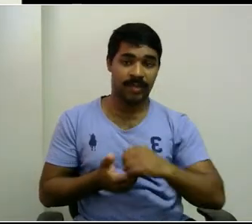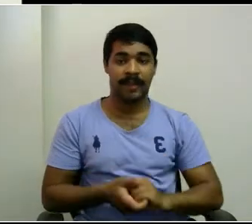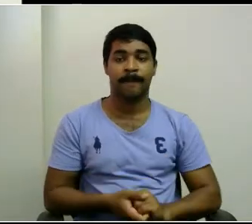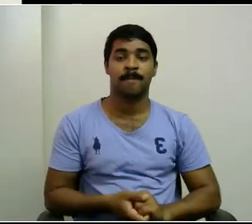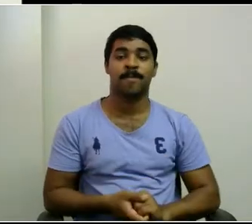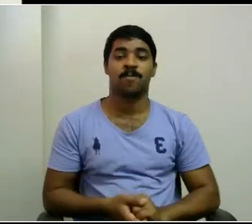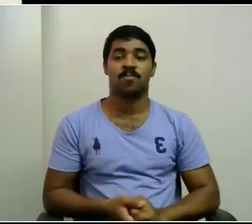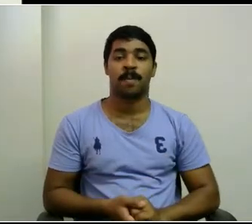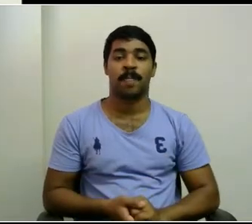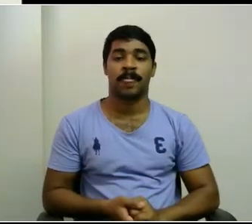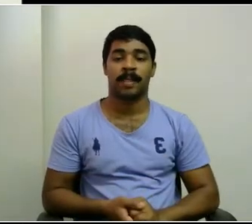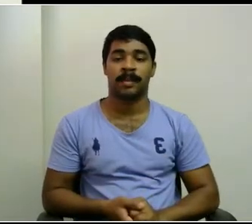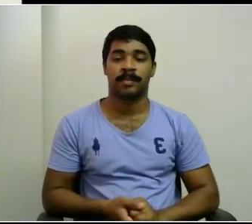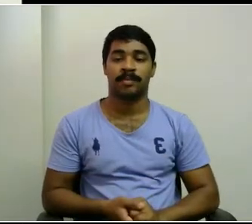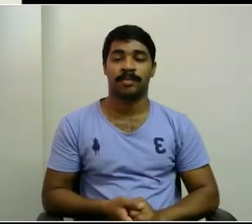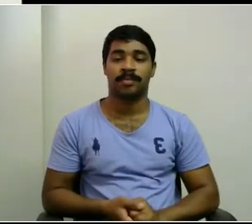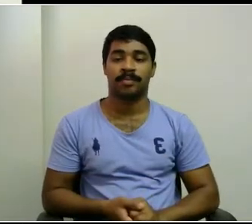4.